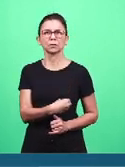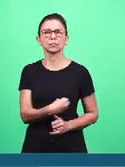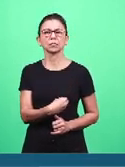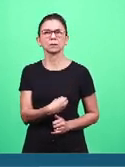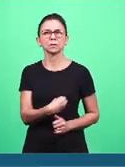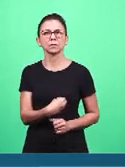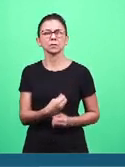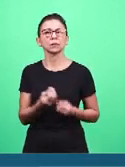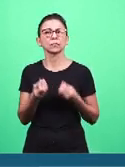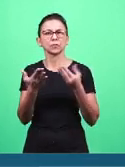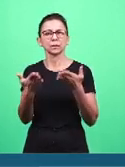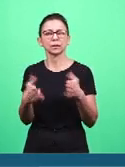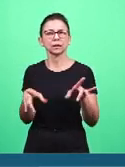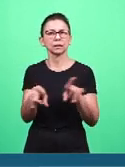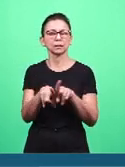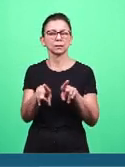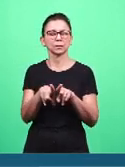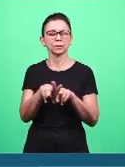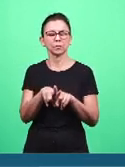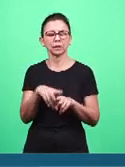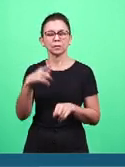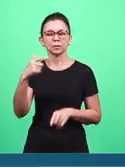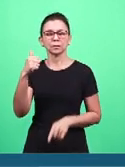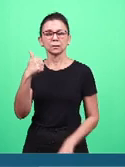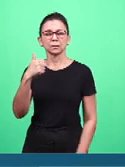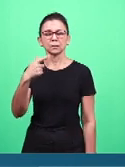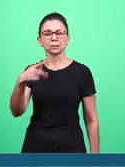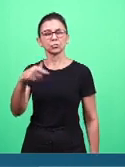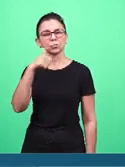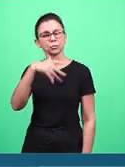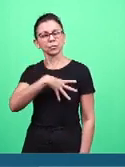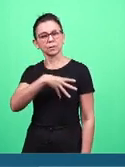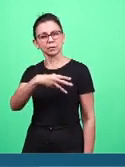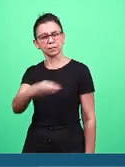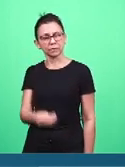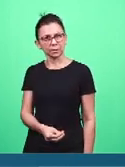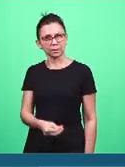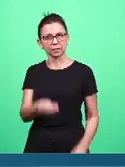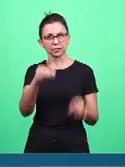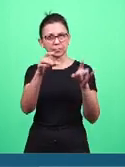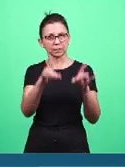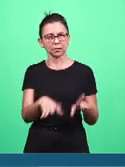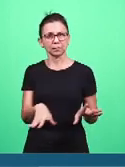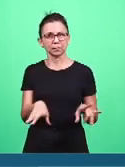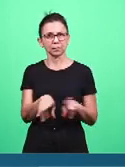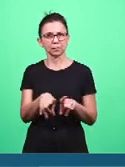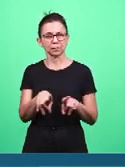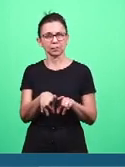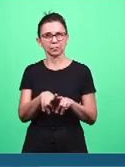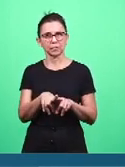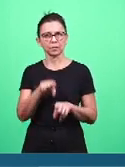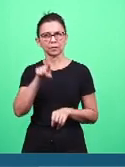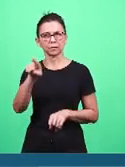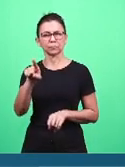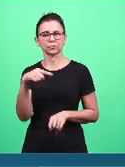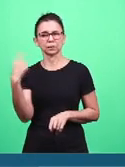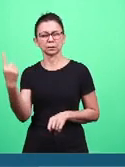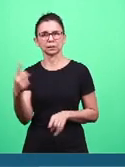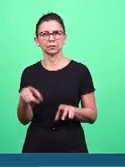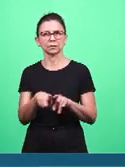bem. Quais foram... Vamos ler o texto, então, com os irmãos. Estamos aqui fazendo a escola